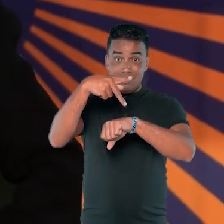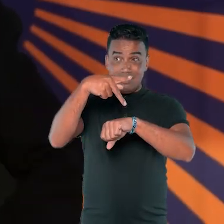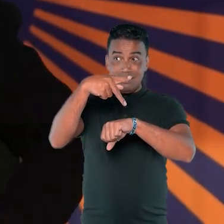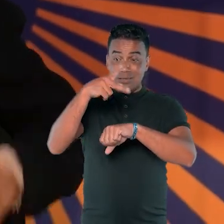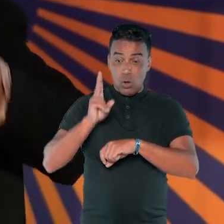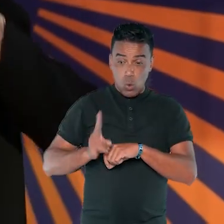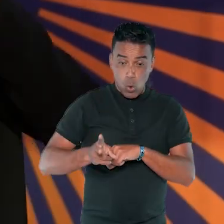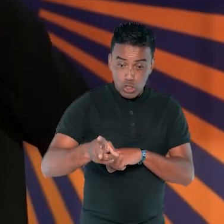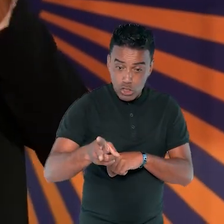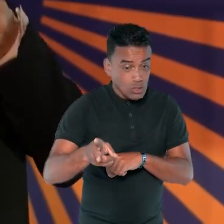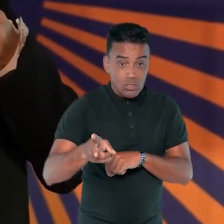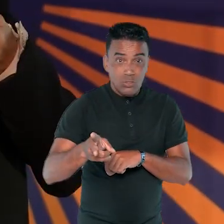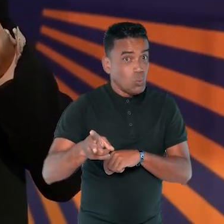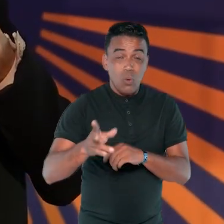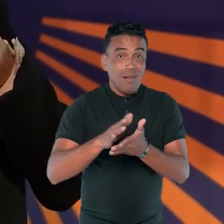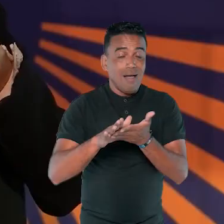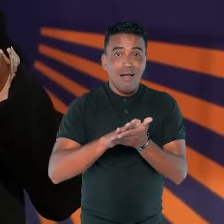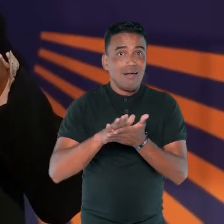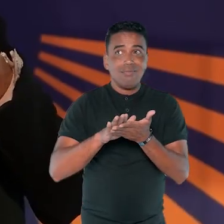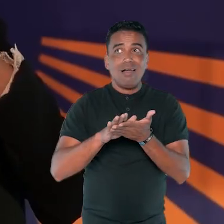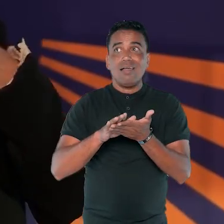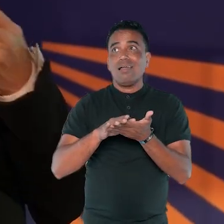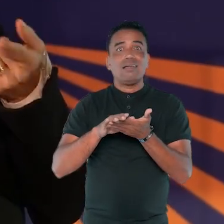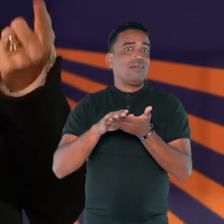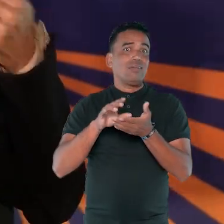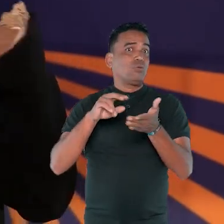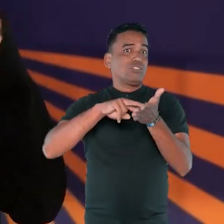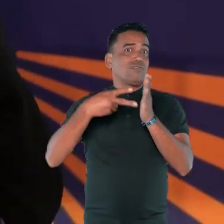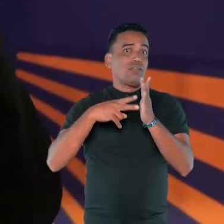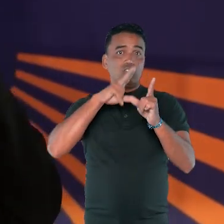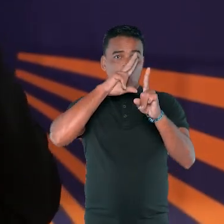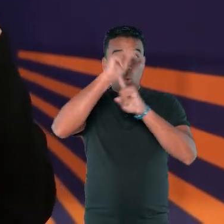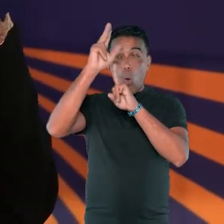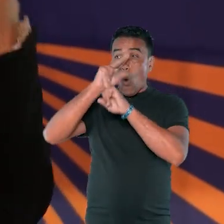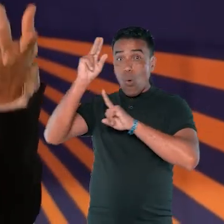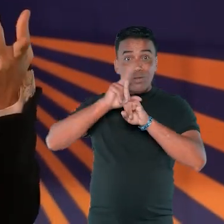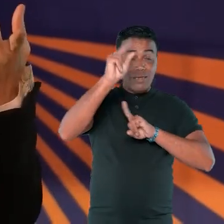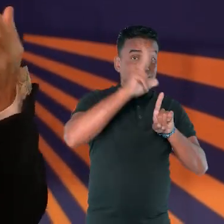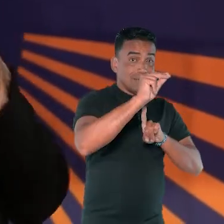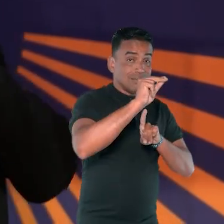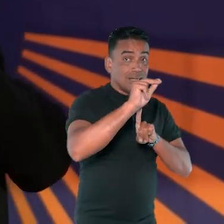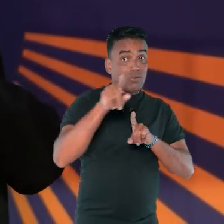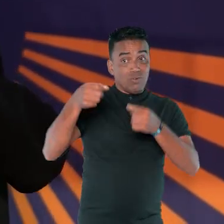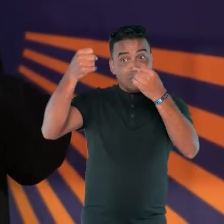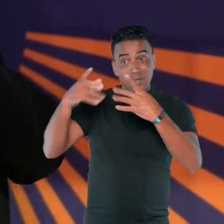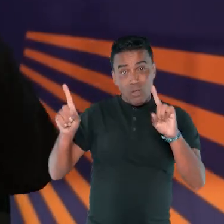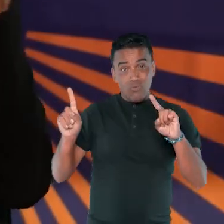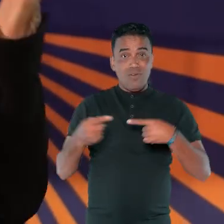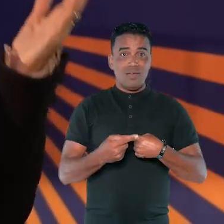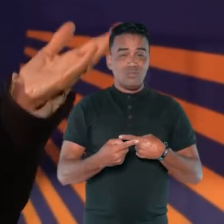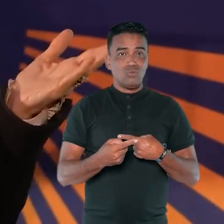congemina. O descontínuo no sentido de conquistas, porque, na verdade, o que você diz é o inverso. Há